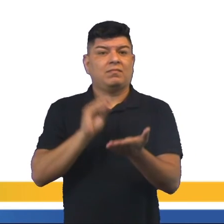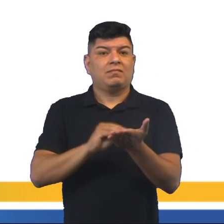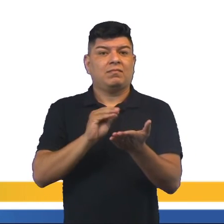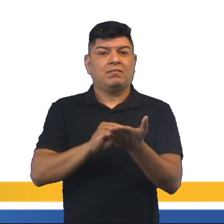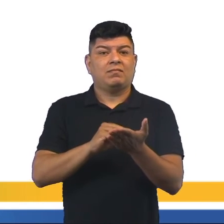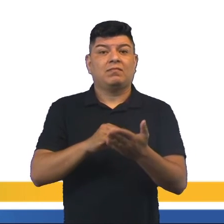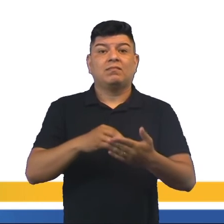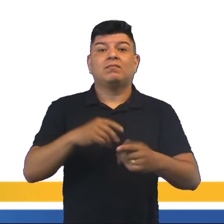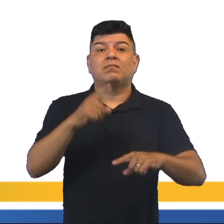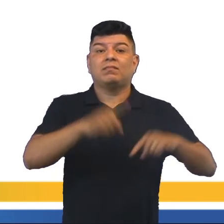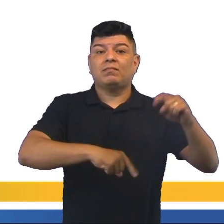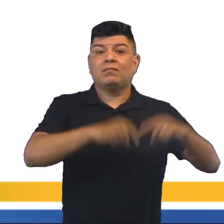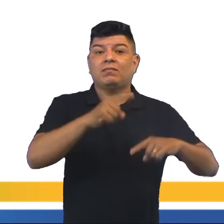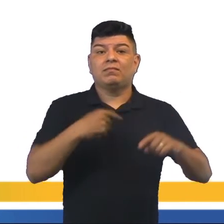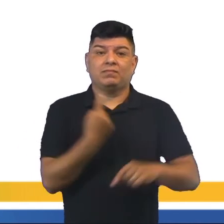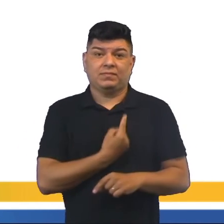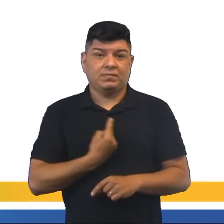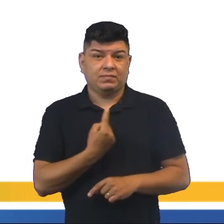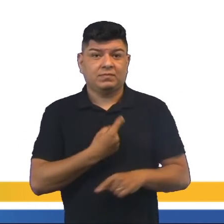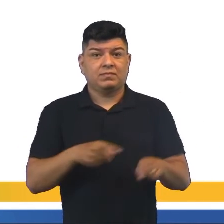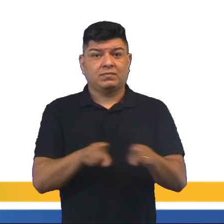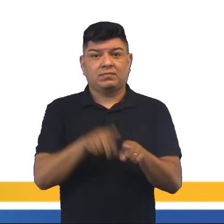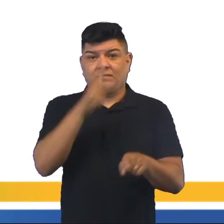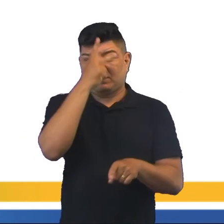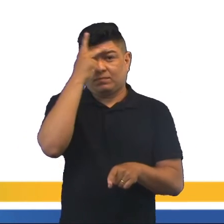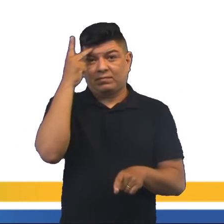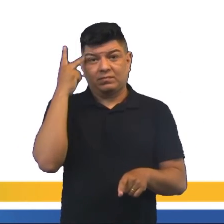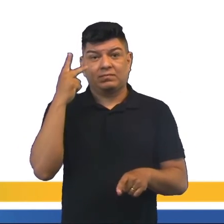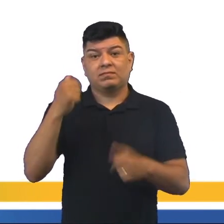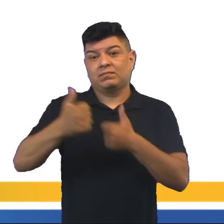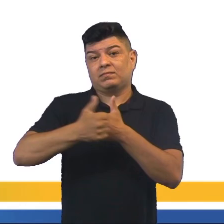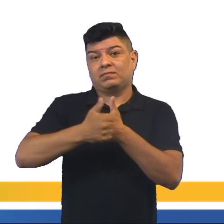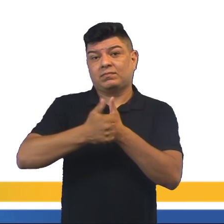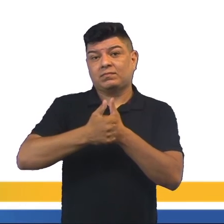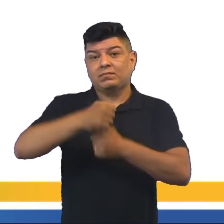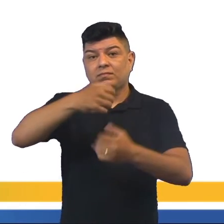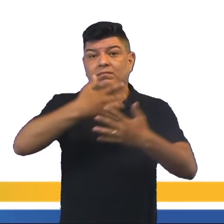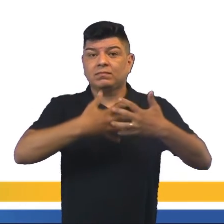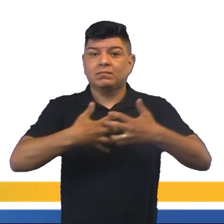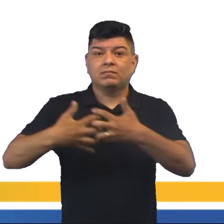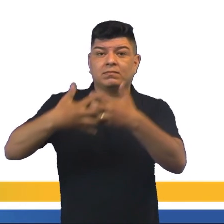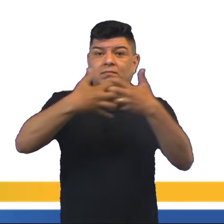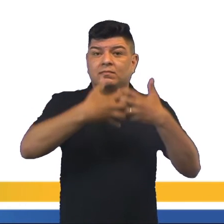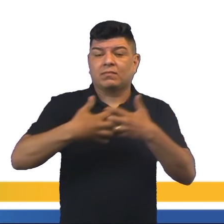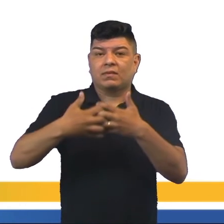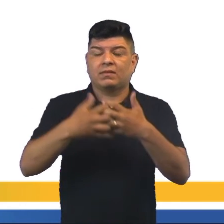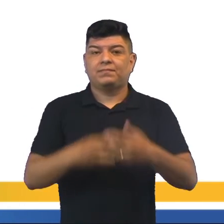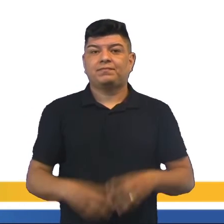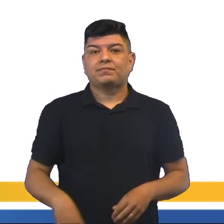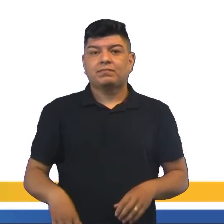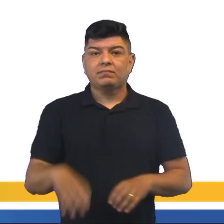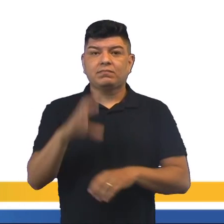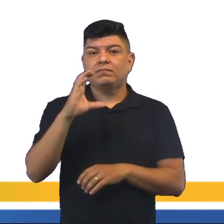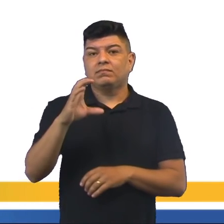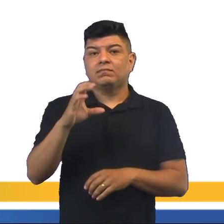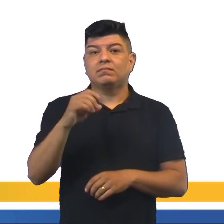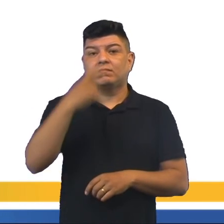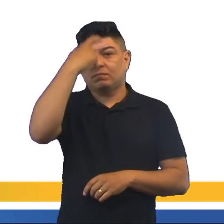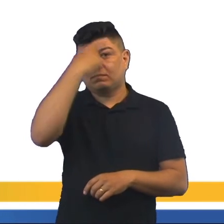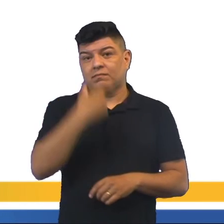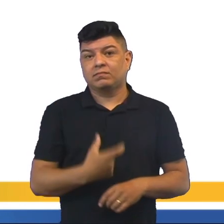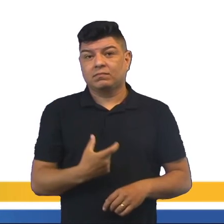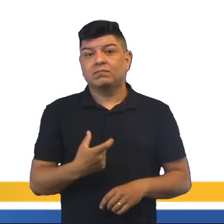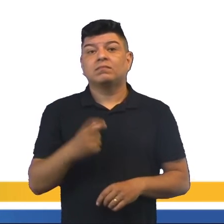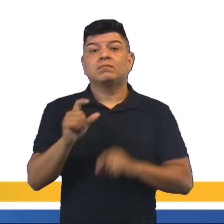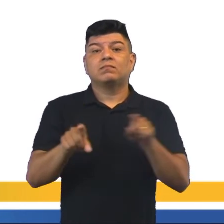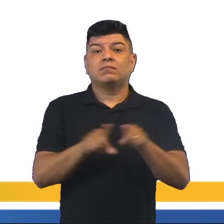de materiais de produção individual para as pessoas próximas às caçambas. Letra C, o caráter efêmero das construções